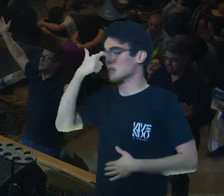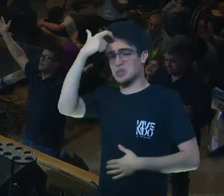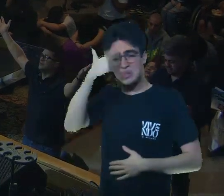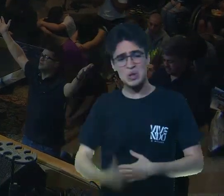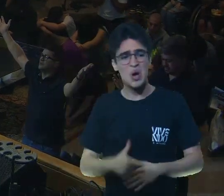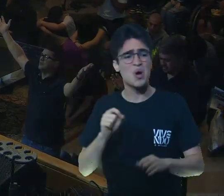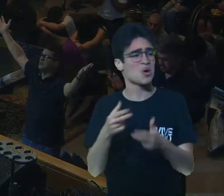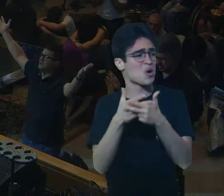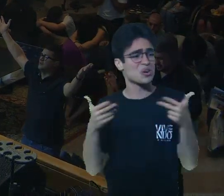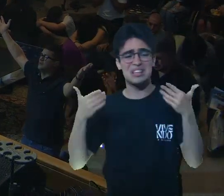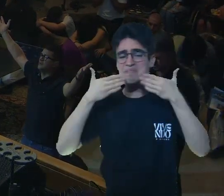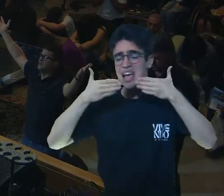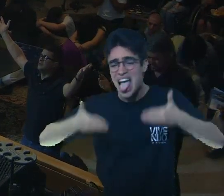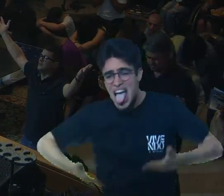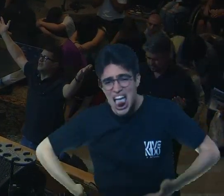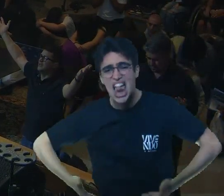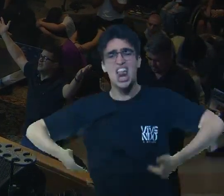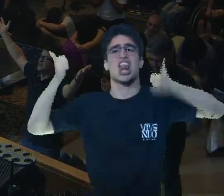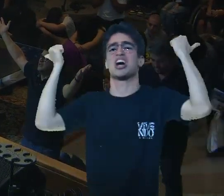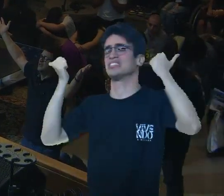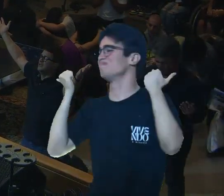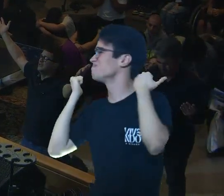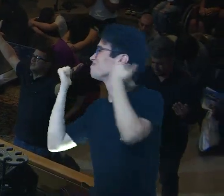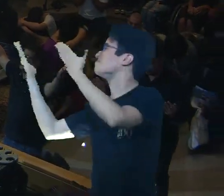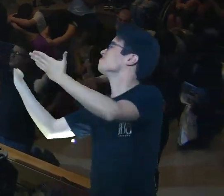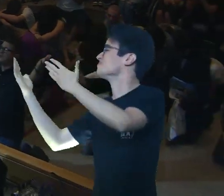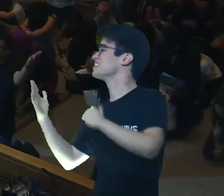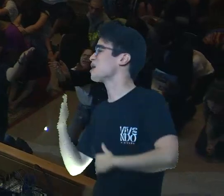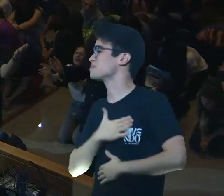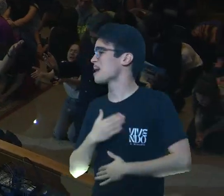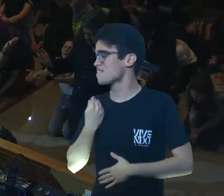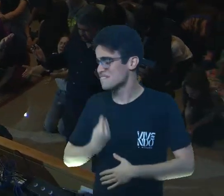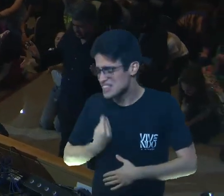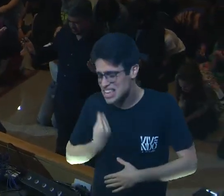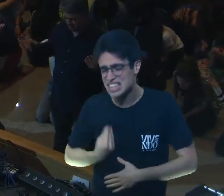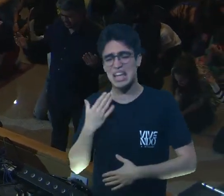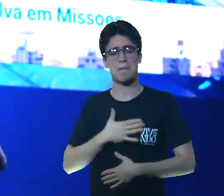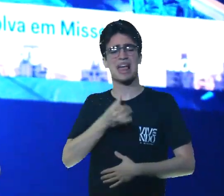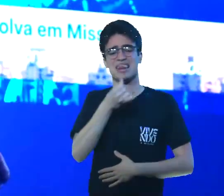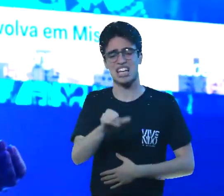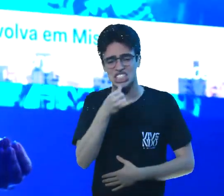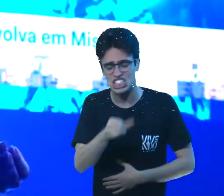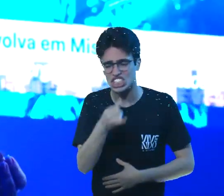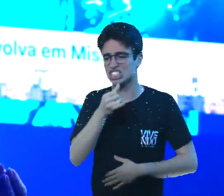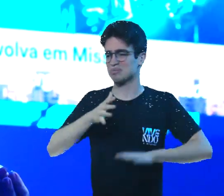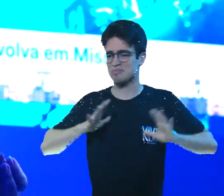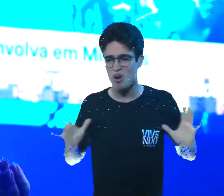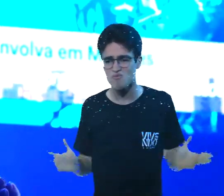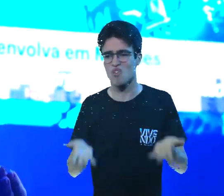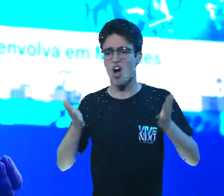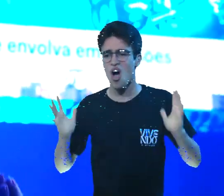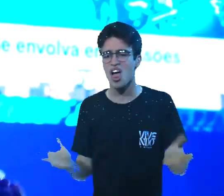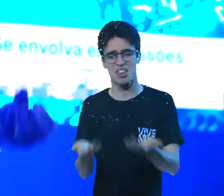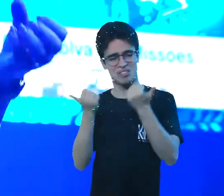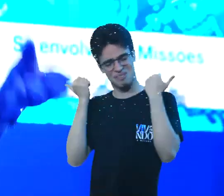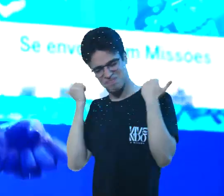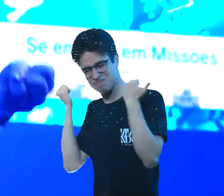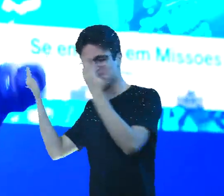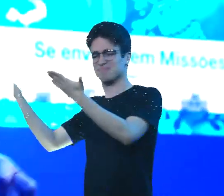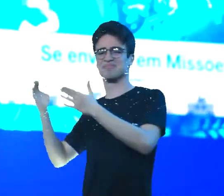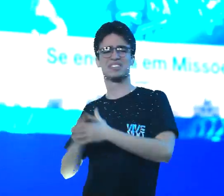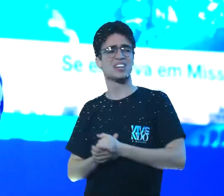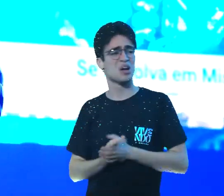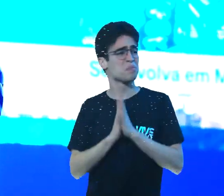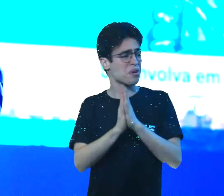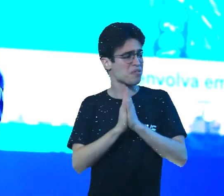melhor coisa que eu possuo. A minha vida, a minha energia, o meu fôlego. Senhor, eu quero mudar